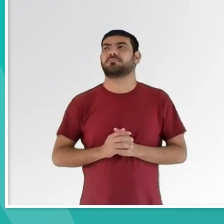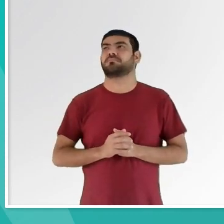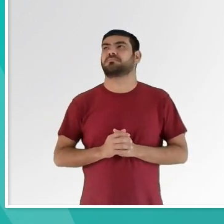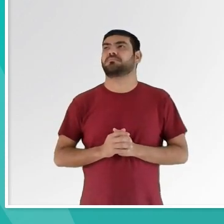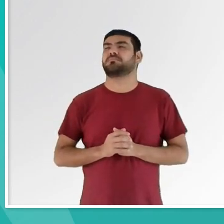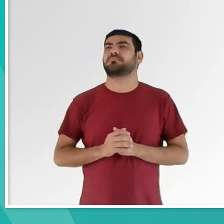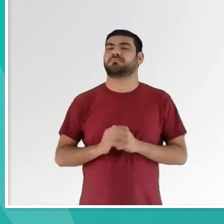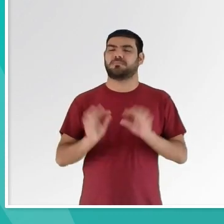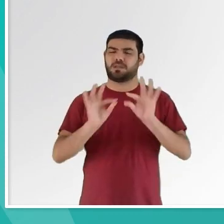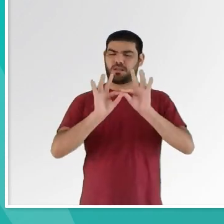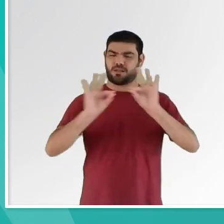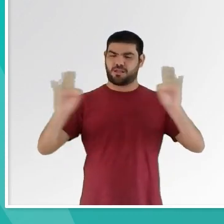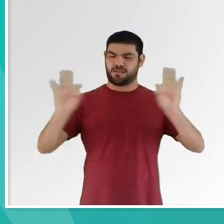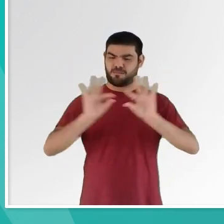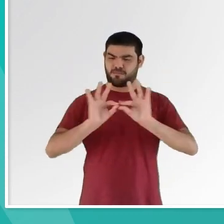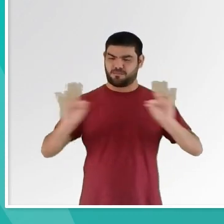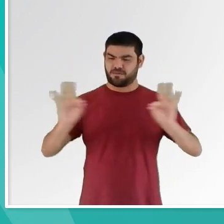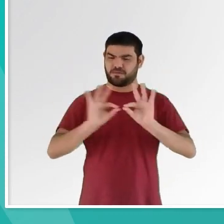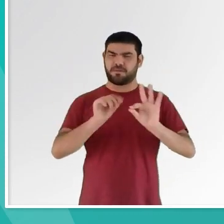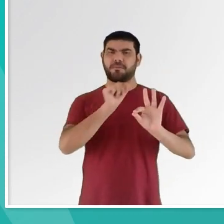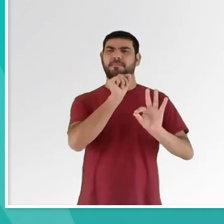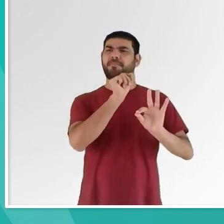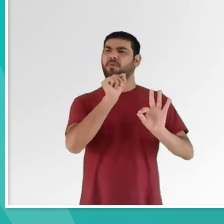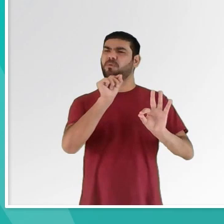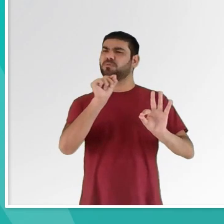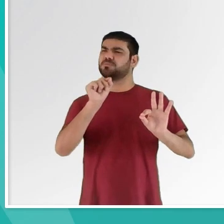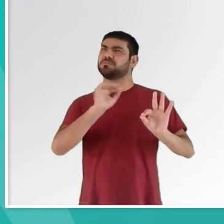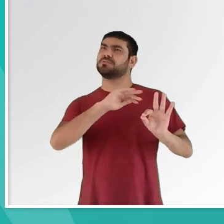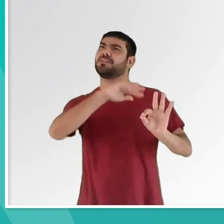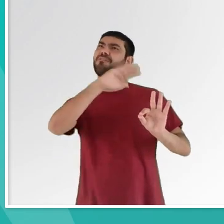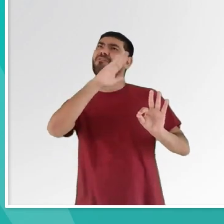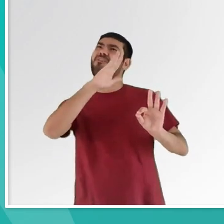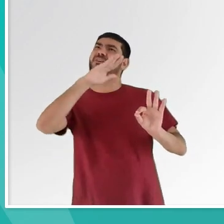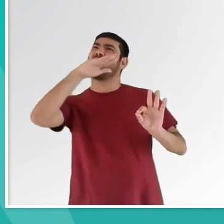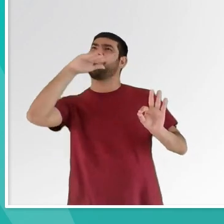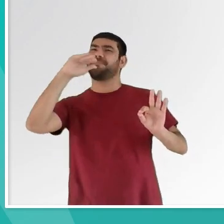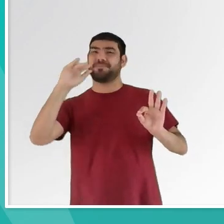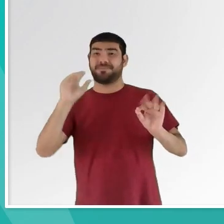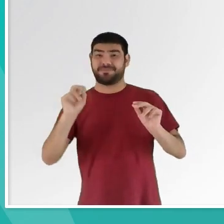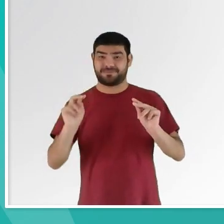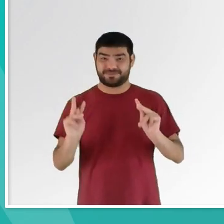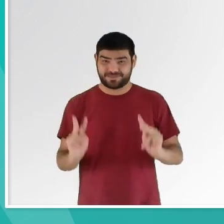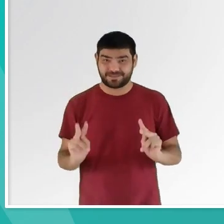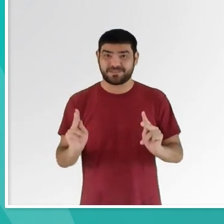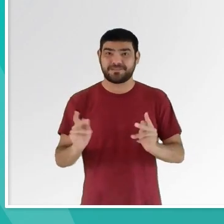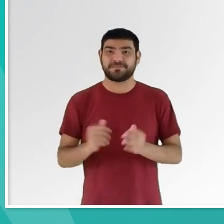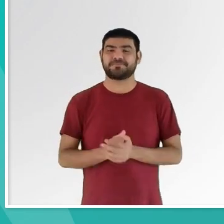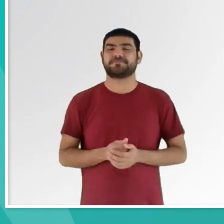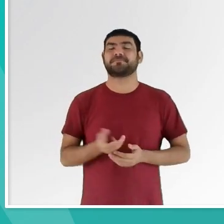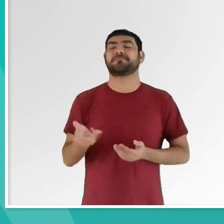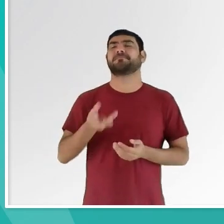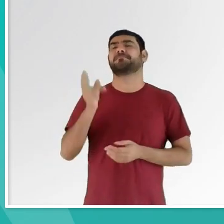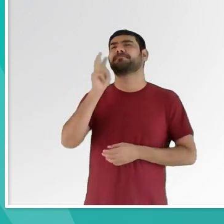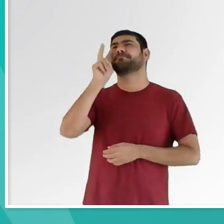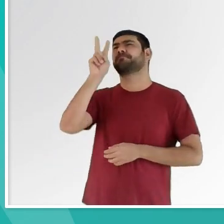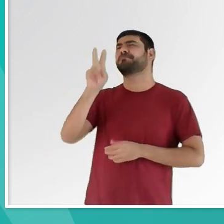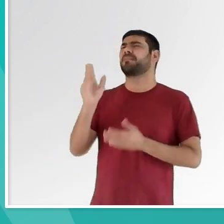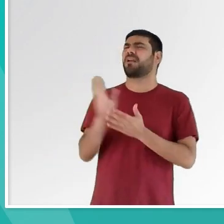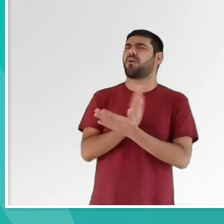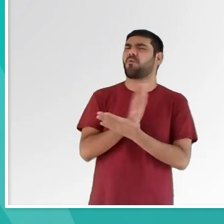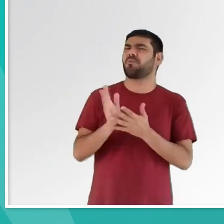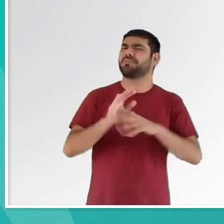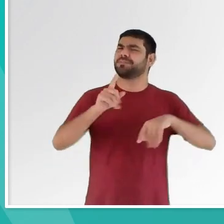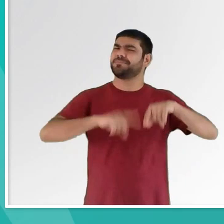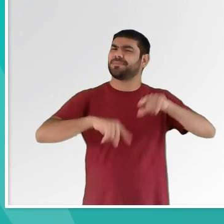linhas, pontos e formas, ok? E agora nós vamos ver alguns desses materiais que